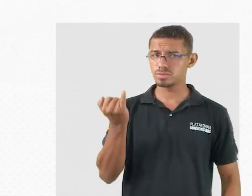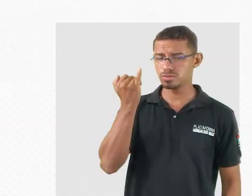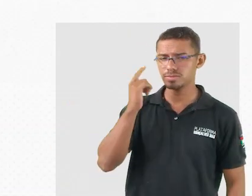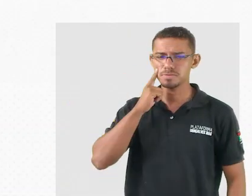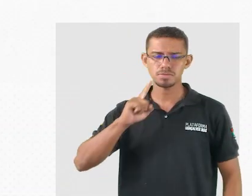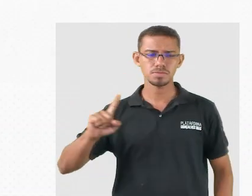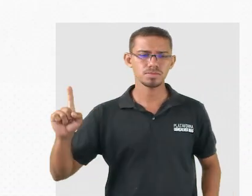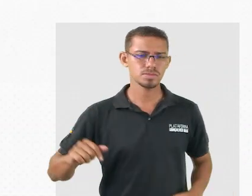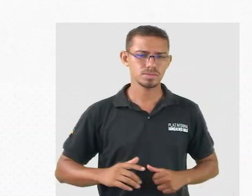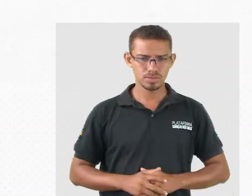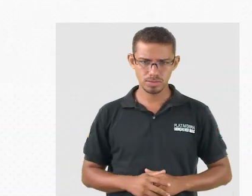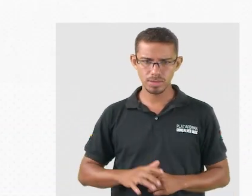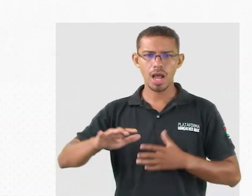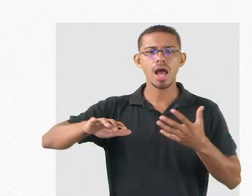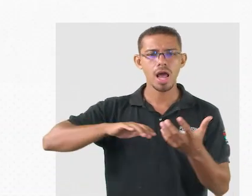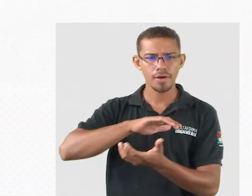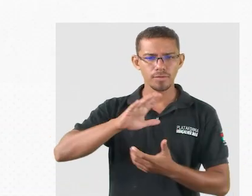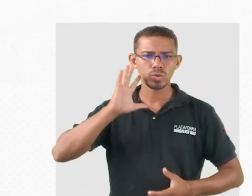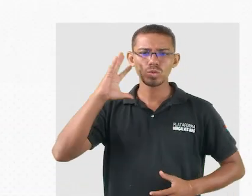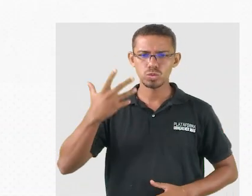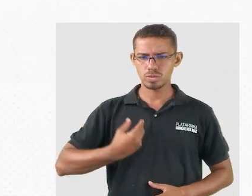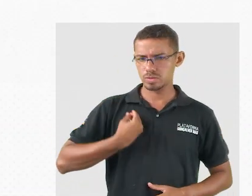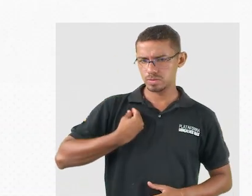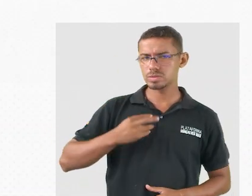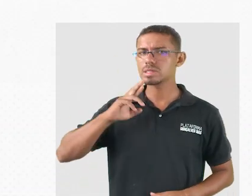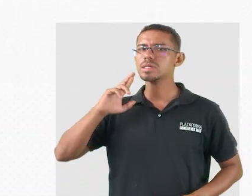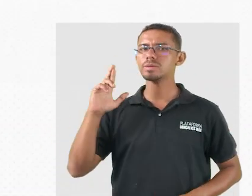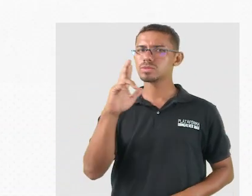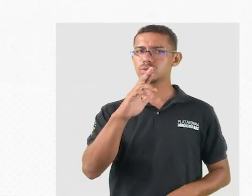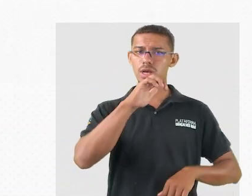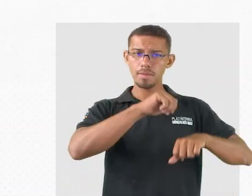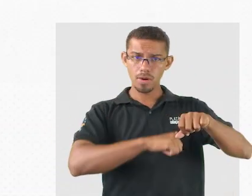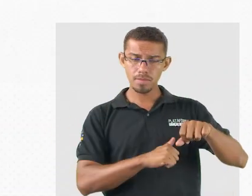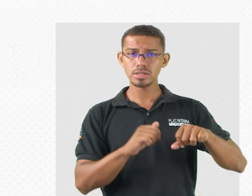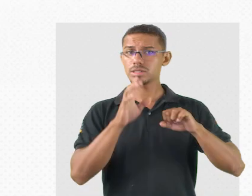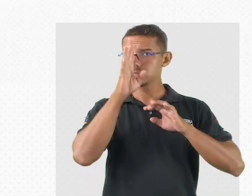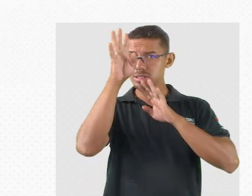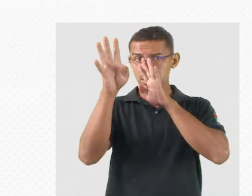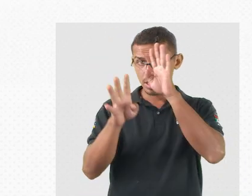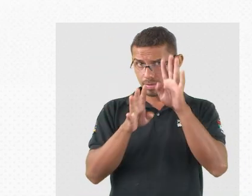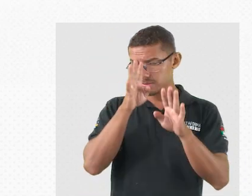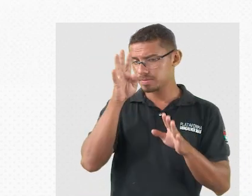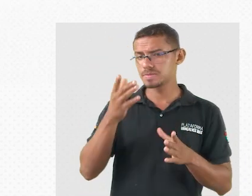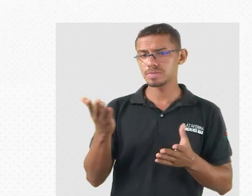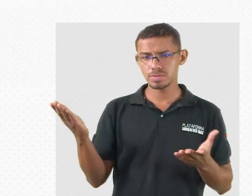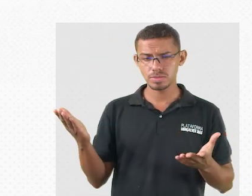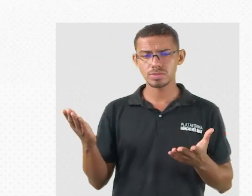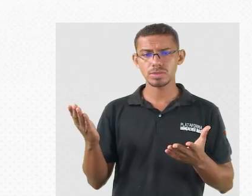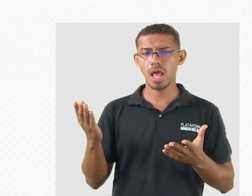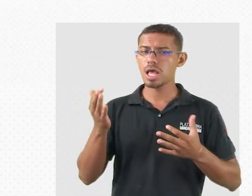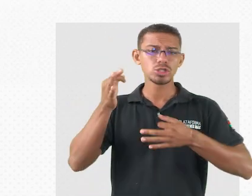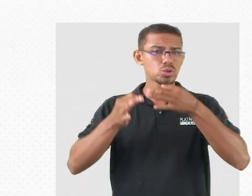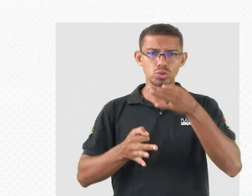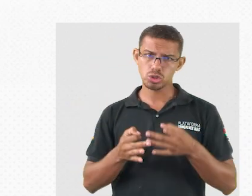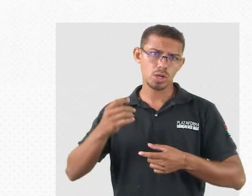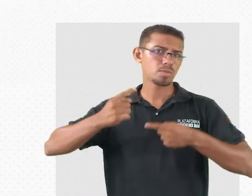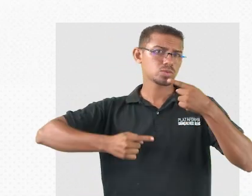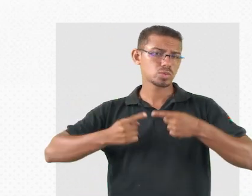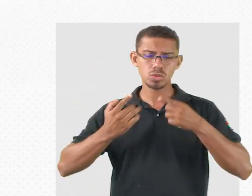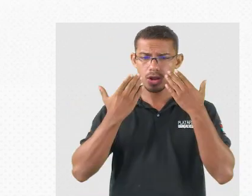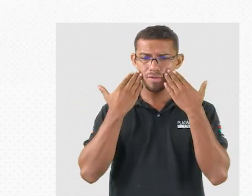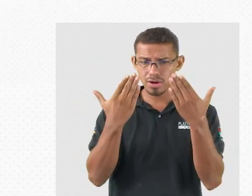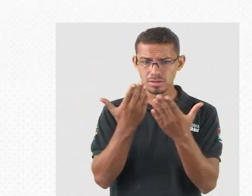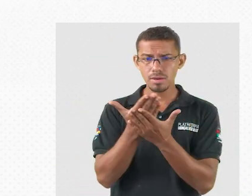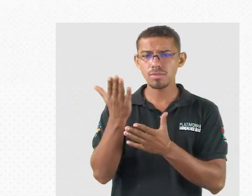Então, a revolta surgiu como uma resposta à pobreza extrema e às injustiças políticas enfrentadas